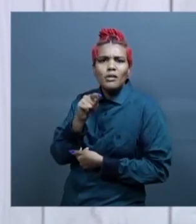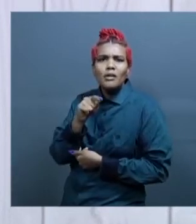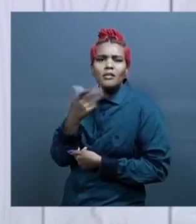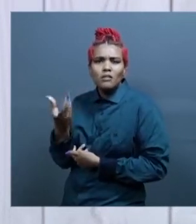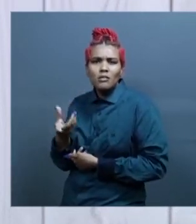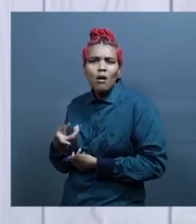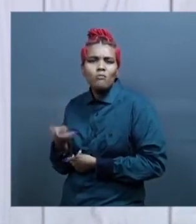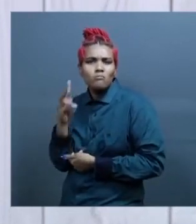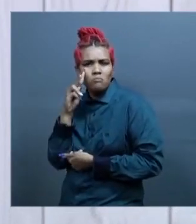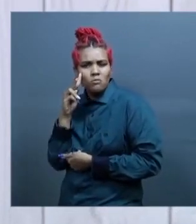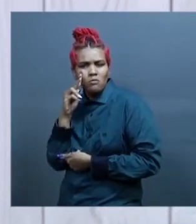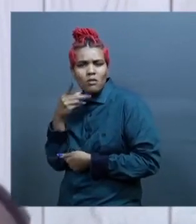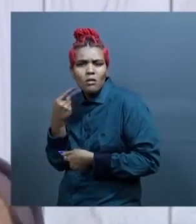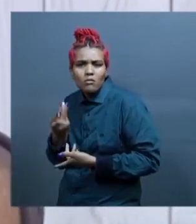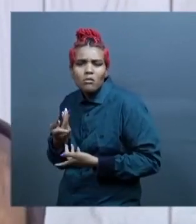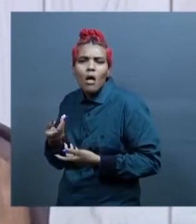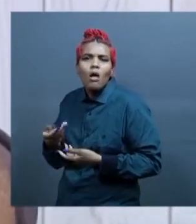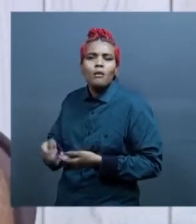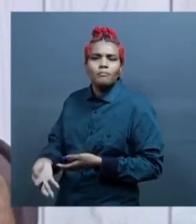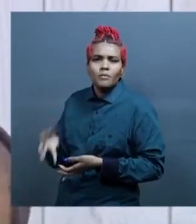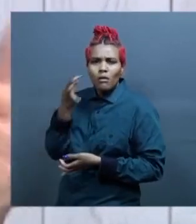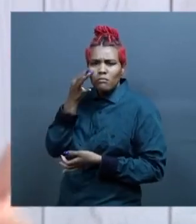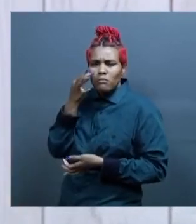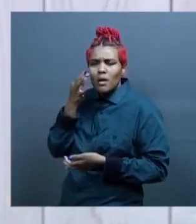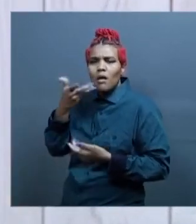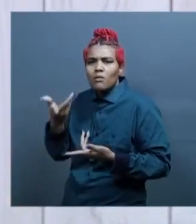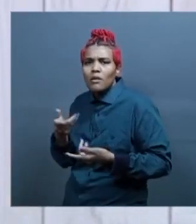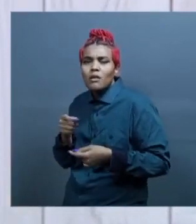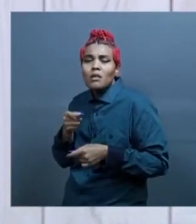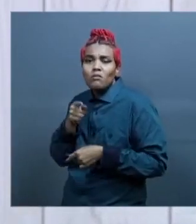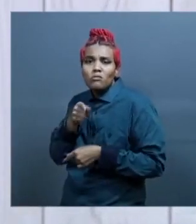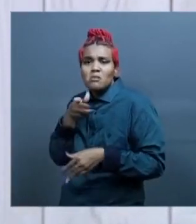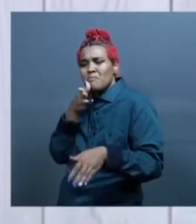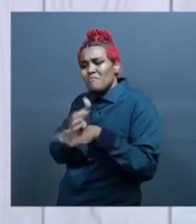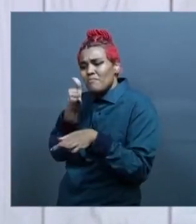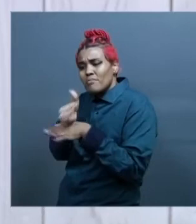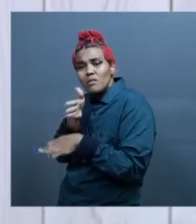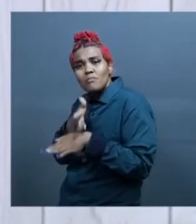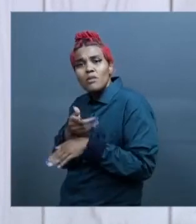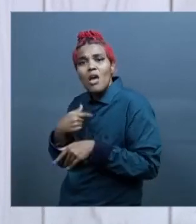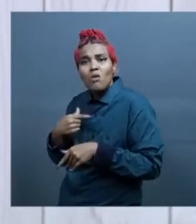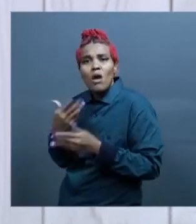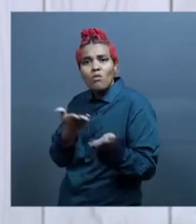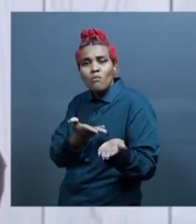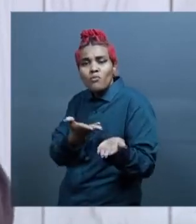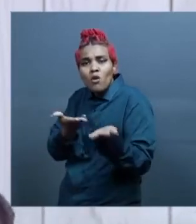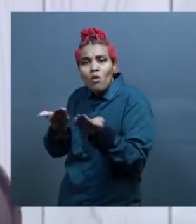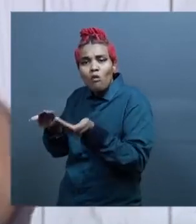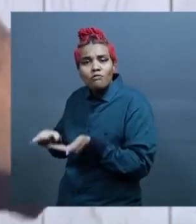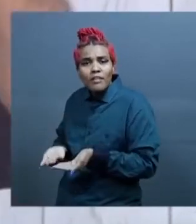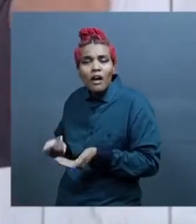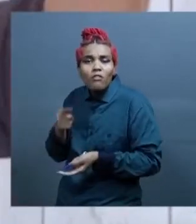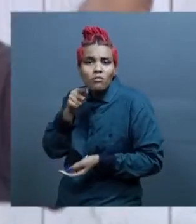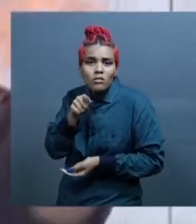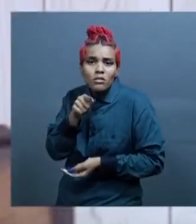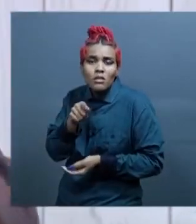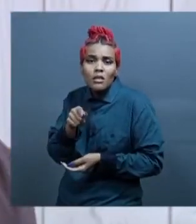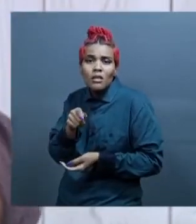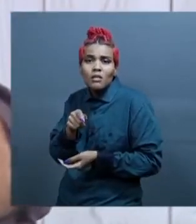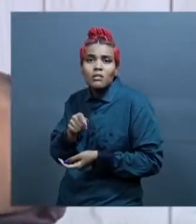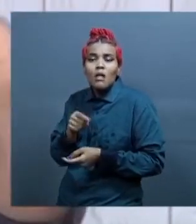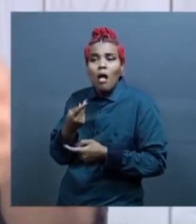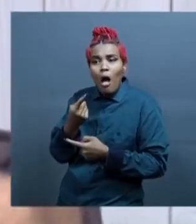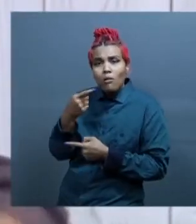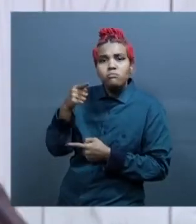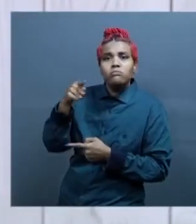parte de várias comunidades e pequenos produtores que muitas vezes não têm acesso ao conhecimento então quero fazer um convite a vocês a a visitarem na uftm nós temos